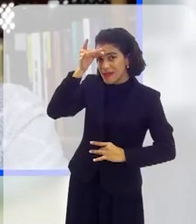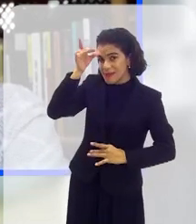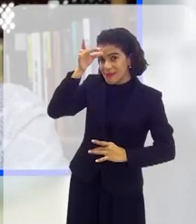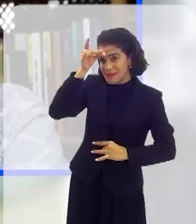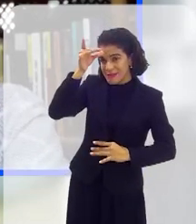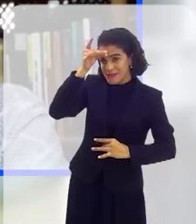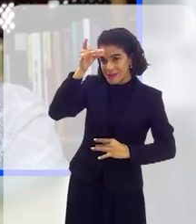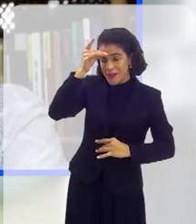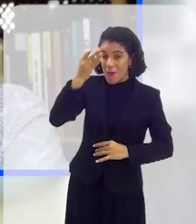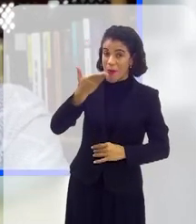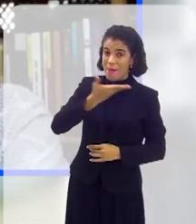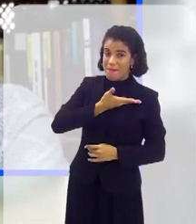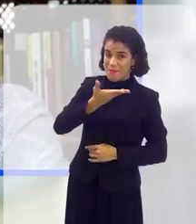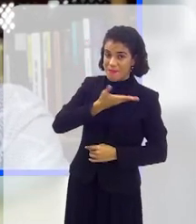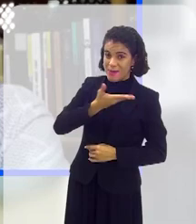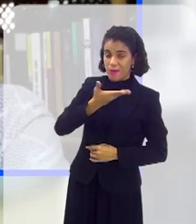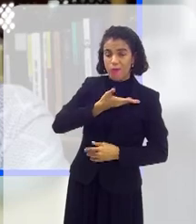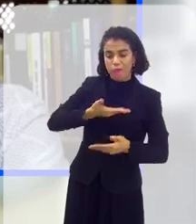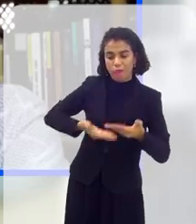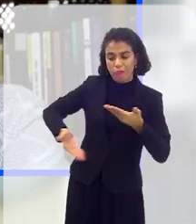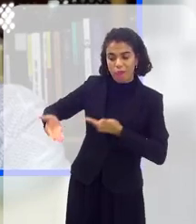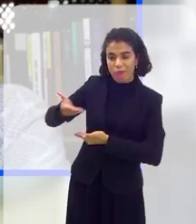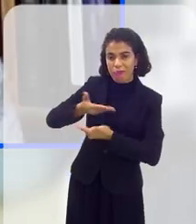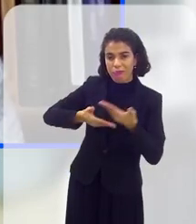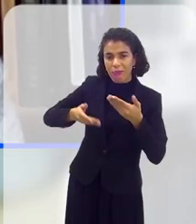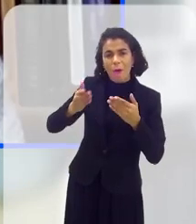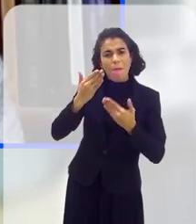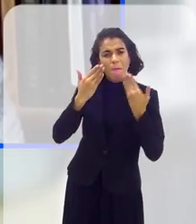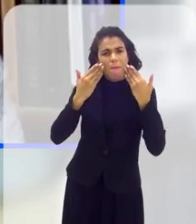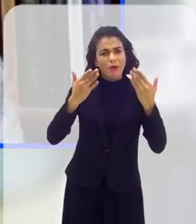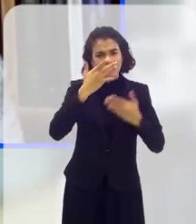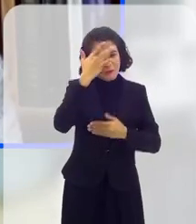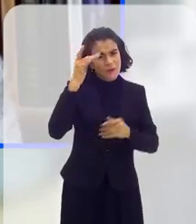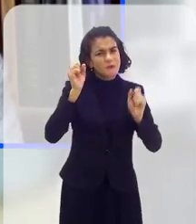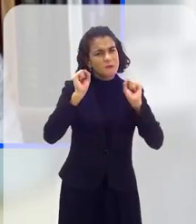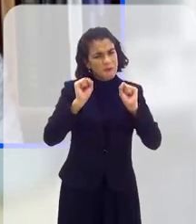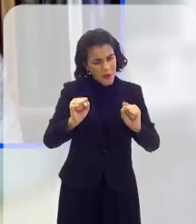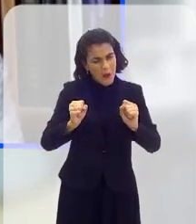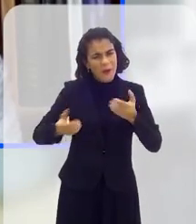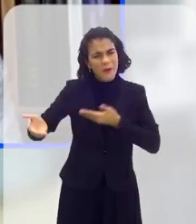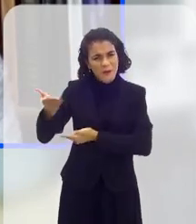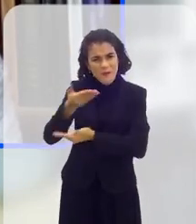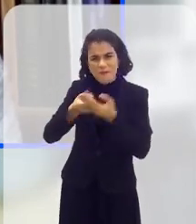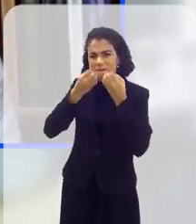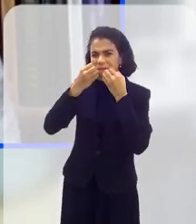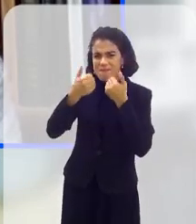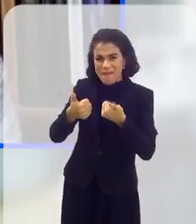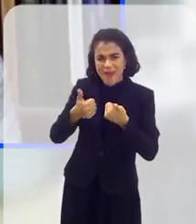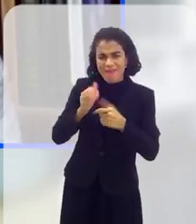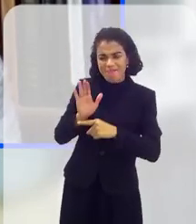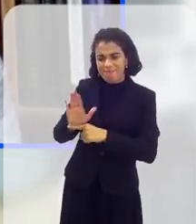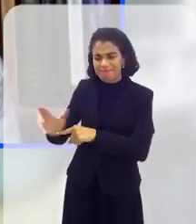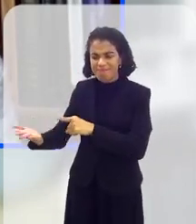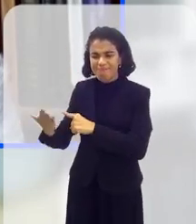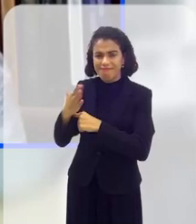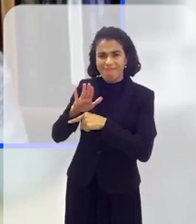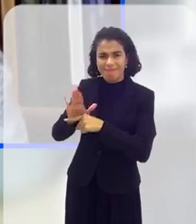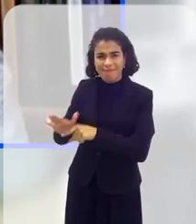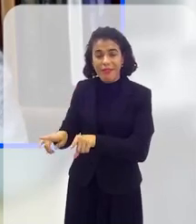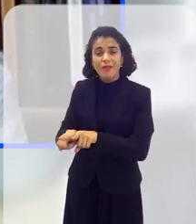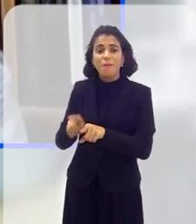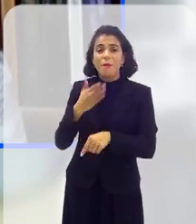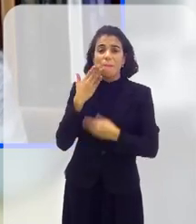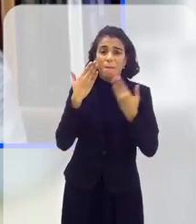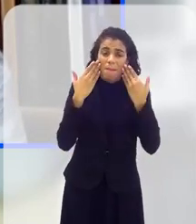seus, um dos personagens, que é o seu maior amigo, que mostra que as pessoas podem conviver bem, as pessoas podem se ajudar bem,